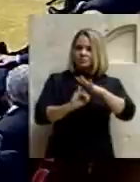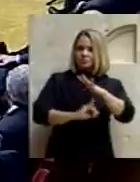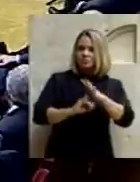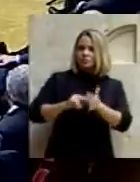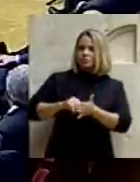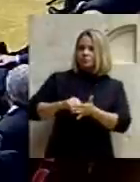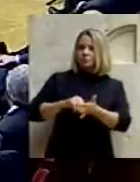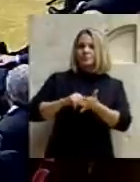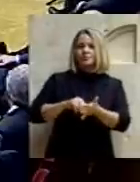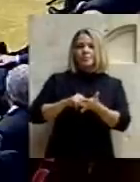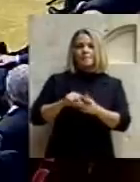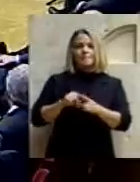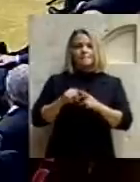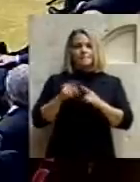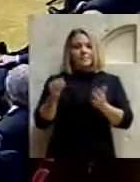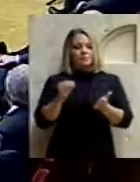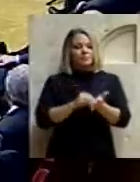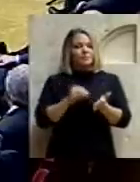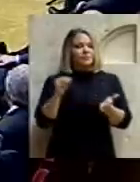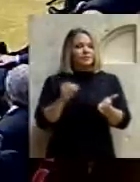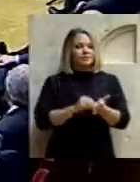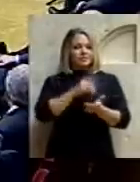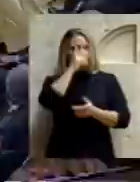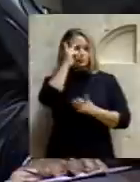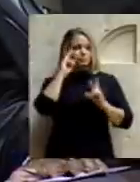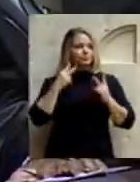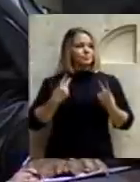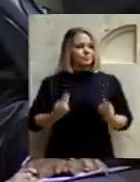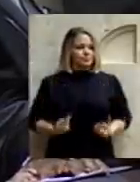sem o elemento humano que as impulsiona.